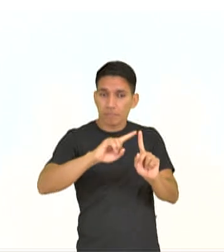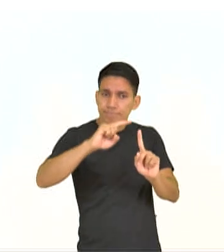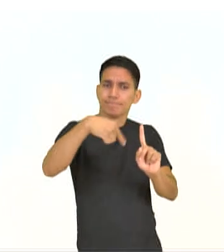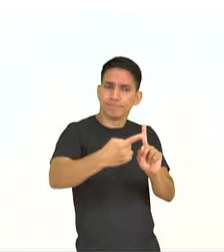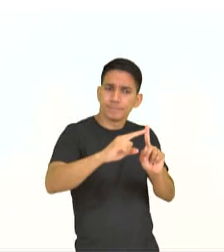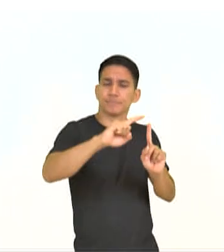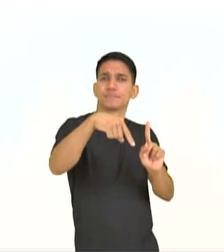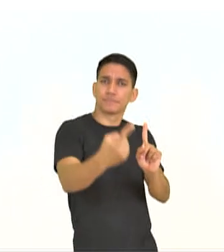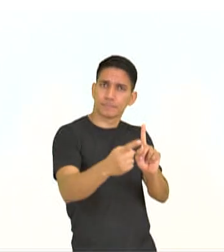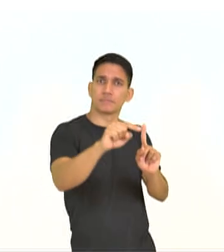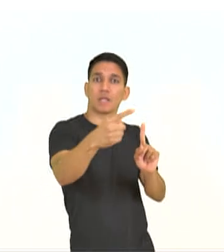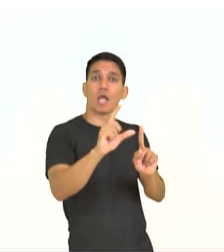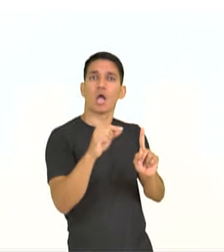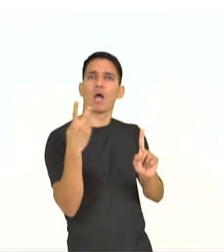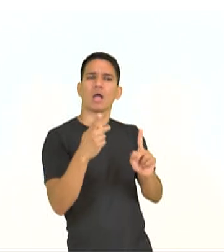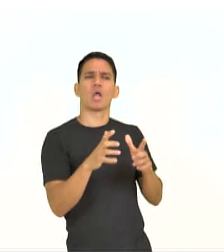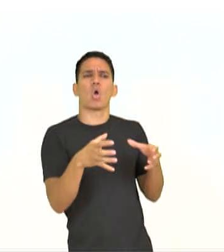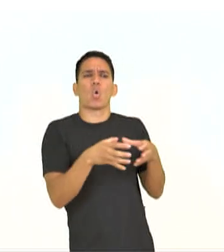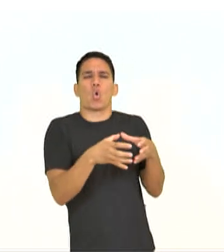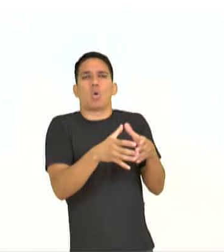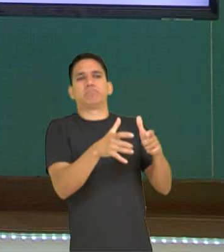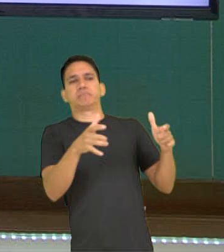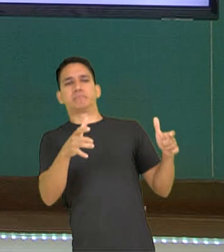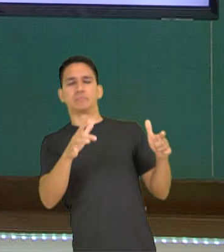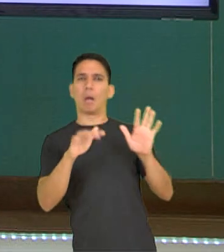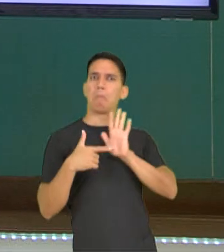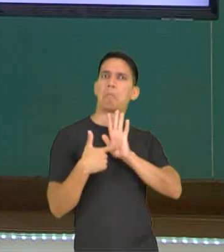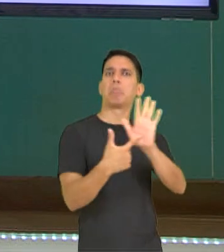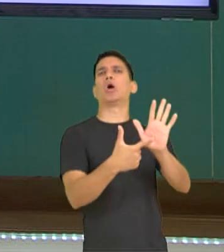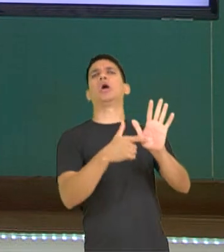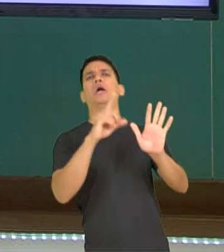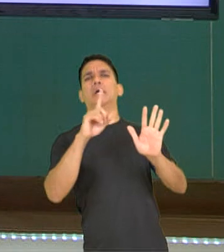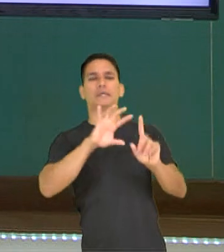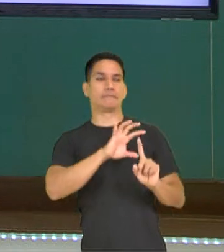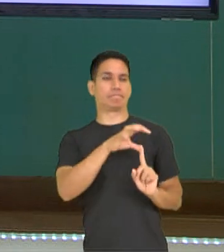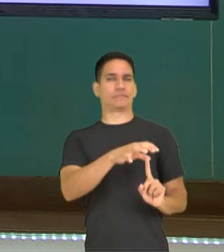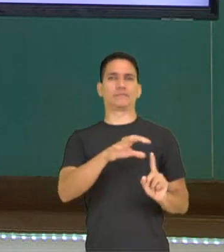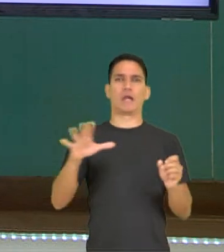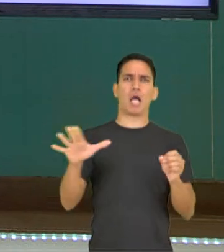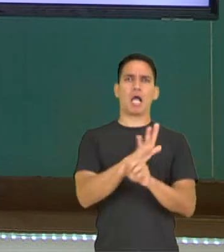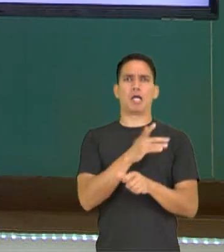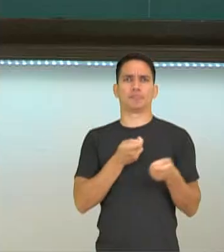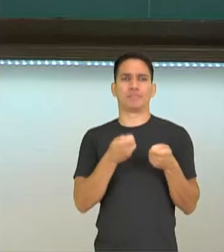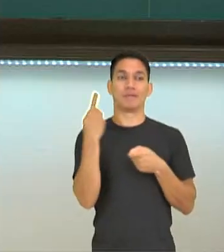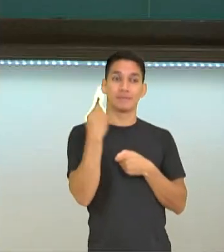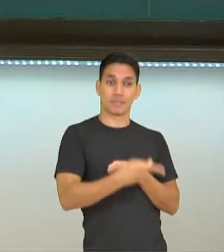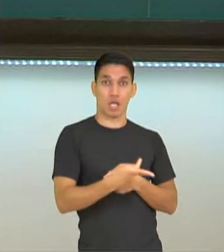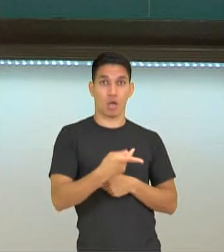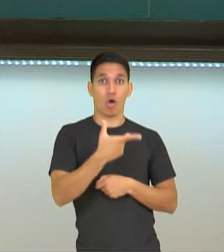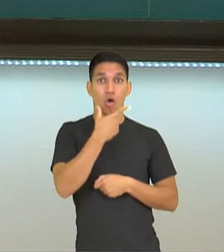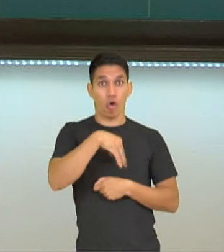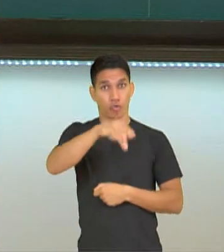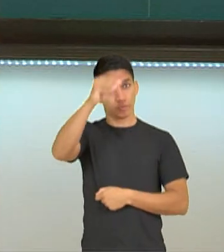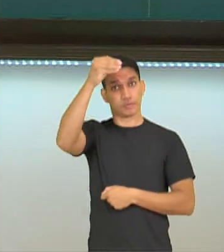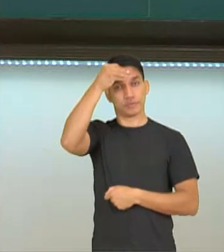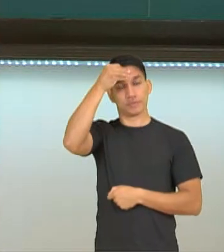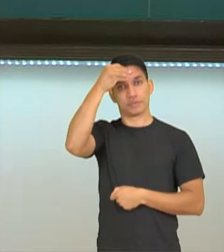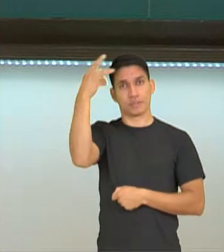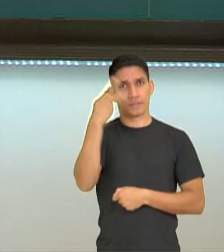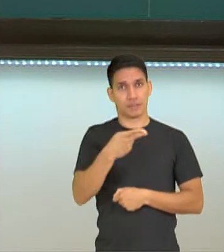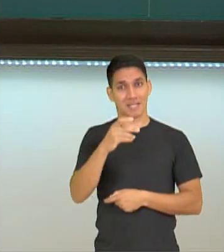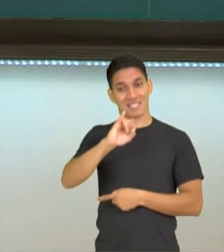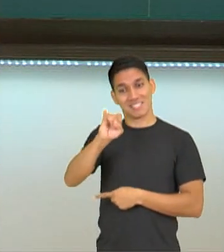I, aquele grande símbolo do absolutismo monárquico, serão o seu sobrinho Jaime I e,